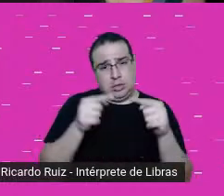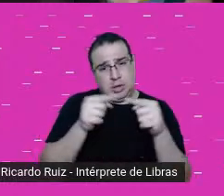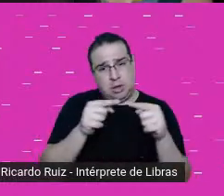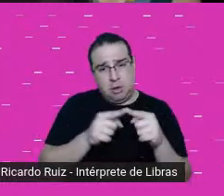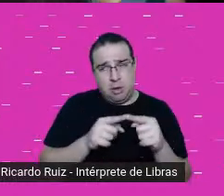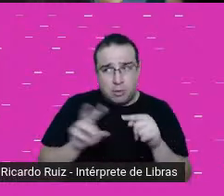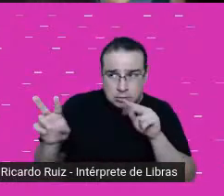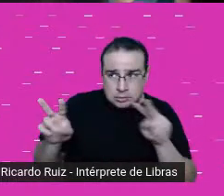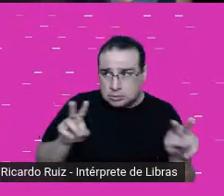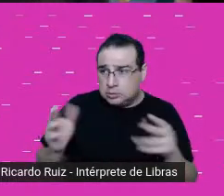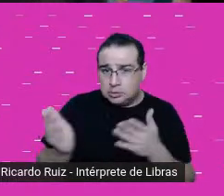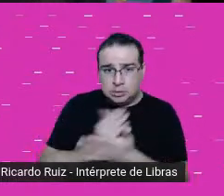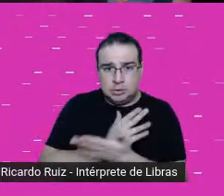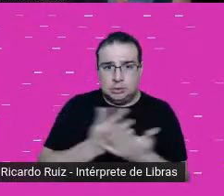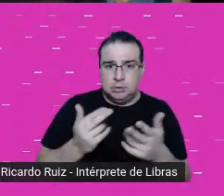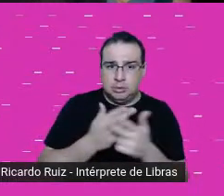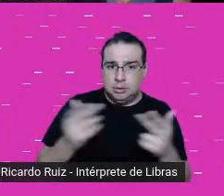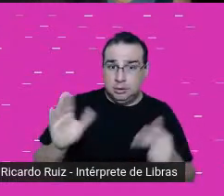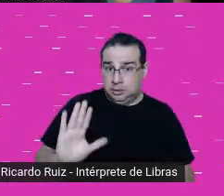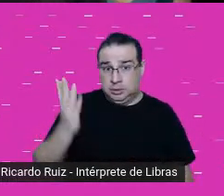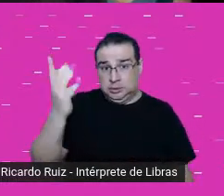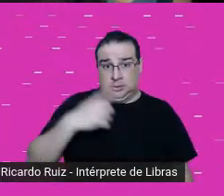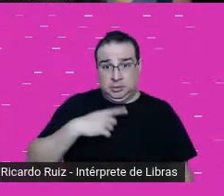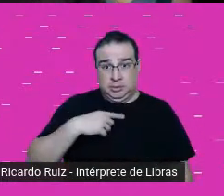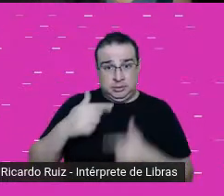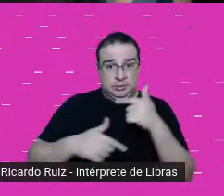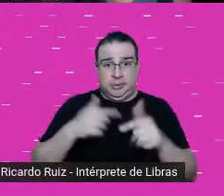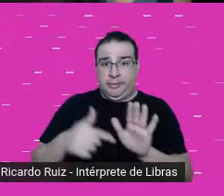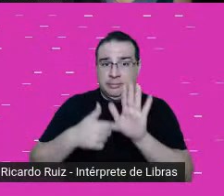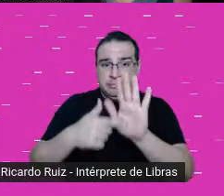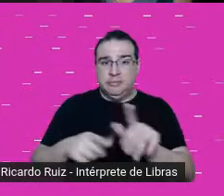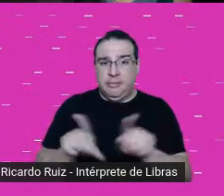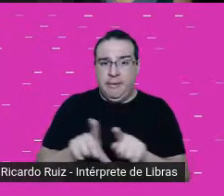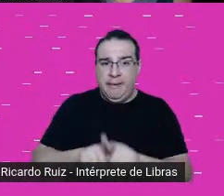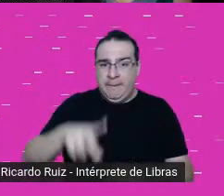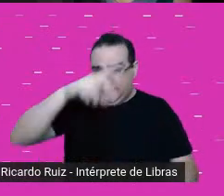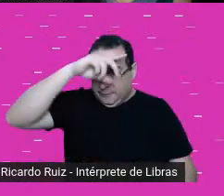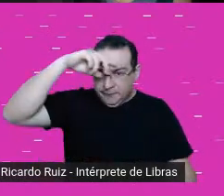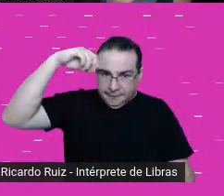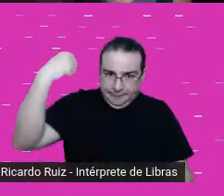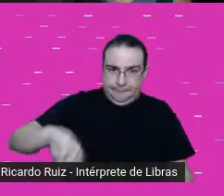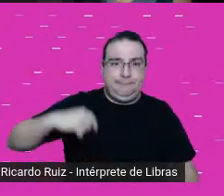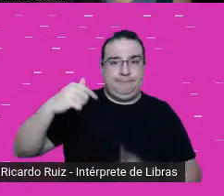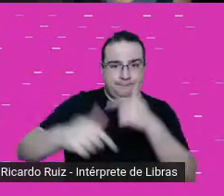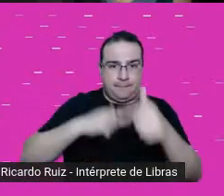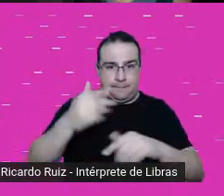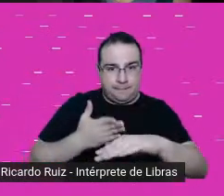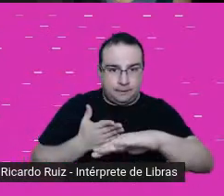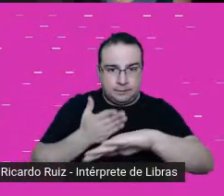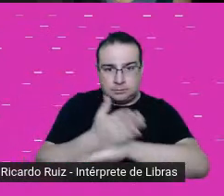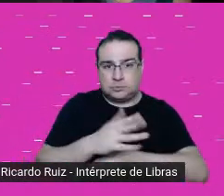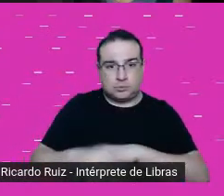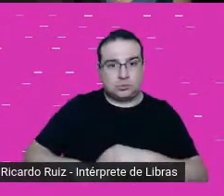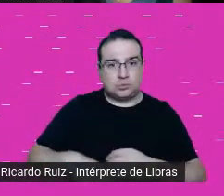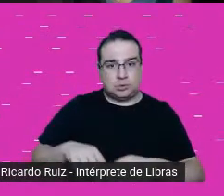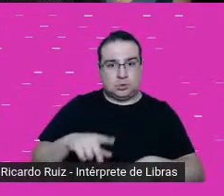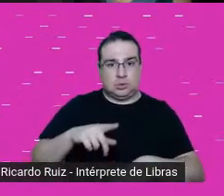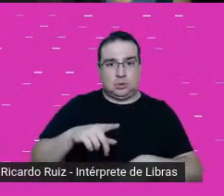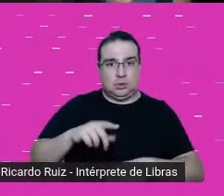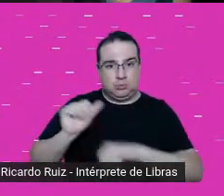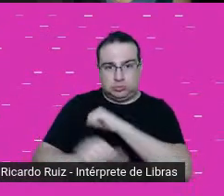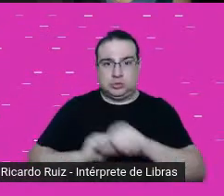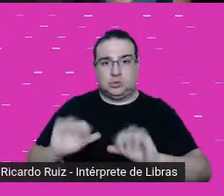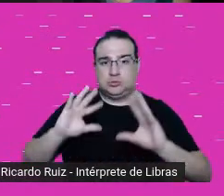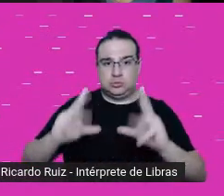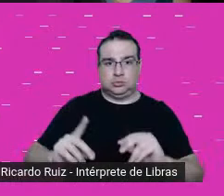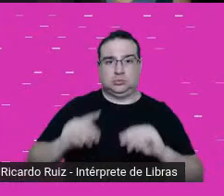fazer algumas coisas acontecerem, mas e era puxado. Eu lembro disso que você falou, a gente entrava lá e já meio o tom mudava, né? A gente